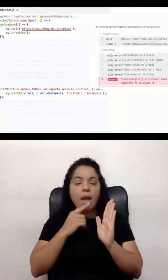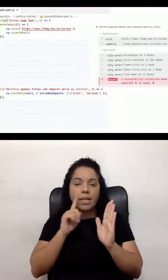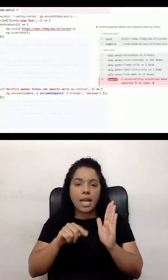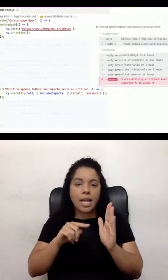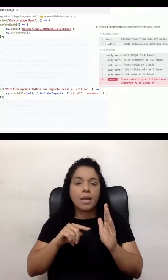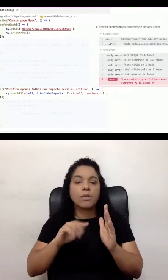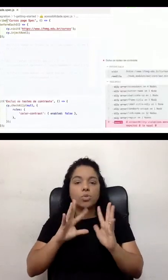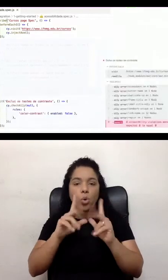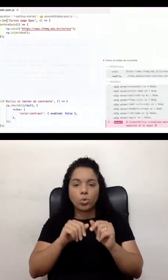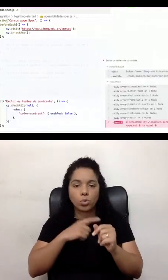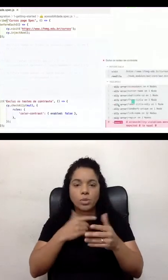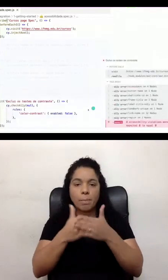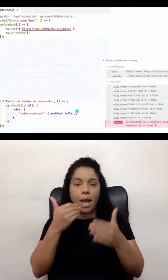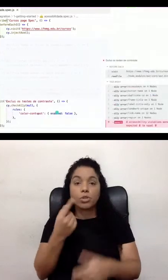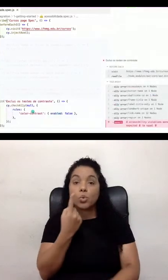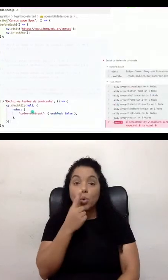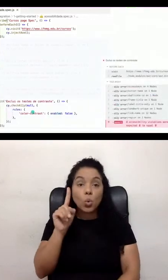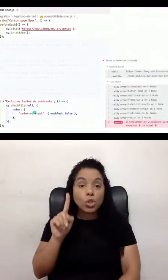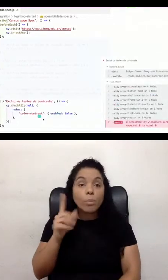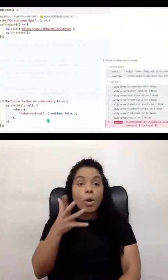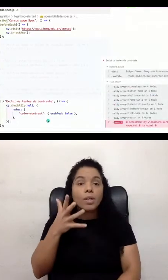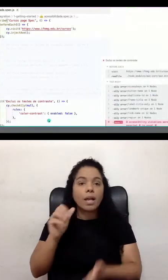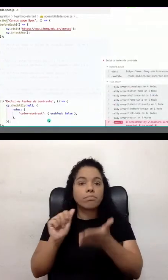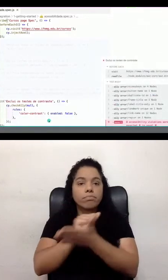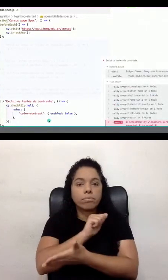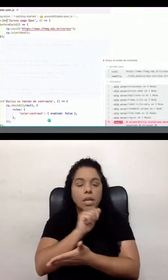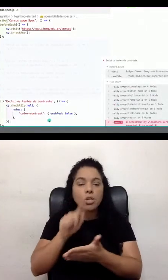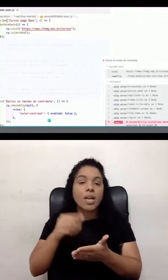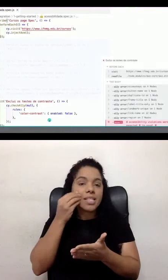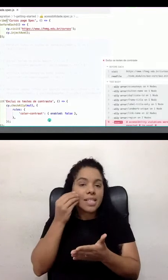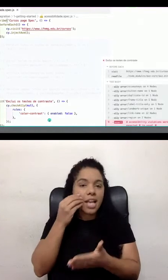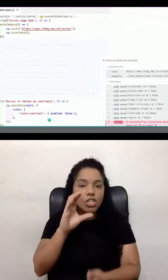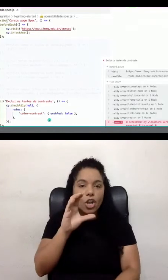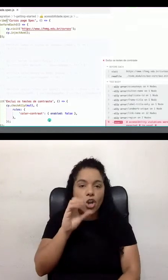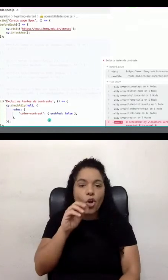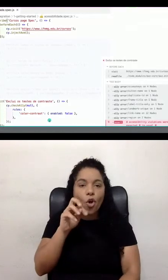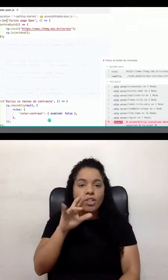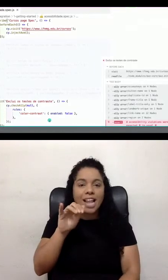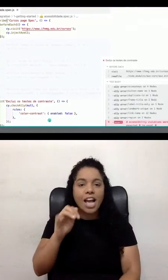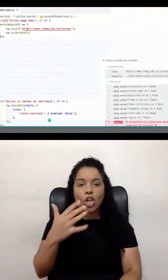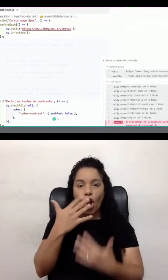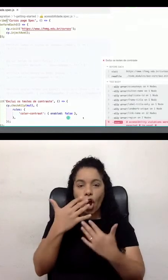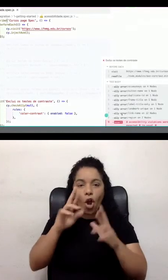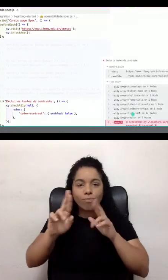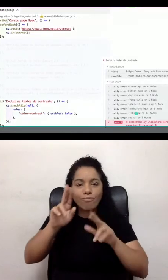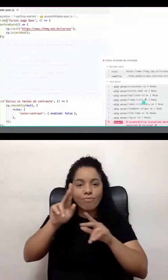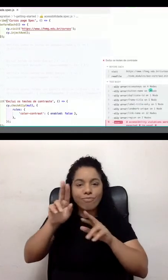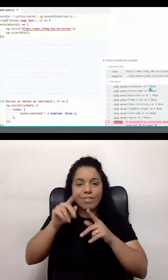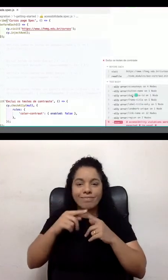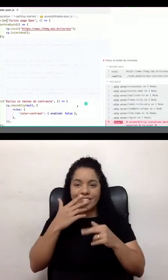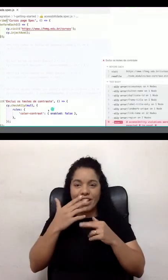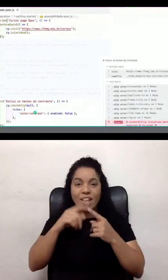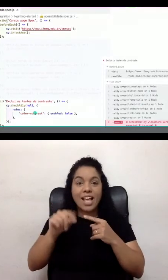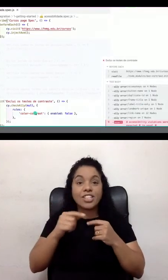impactos. E por último, eu quero excluir os testes de contraste, porque ainda não está pronto, por exemplo, os testes de contraste.